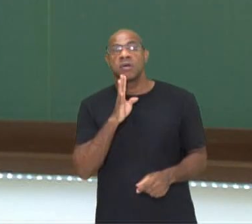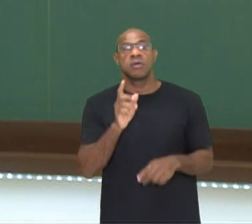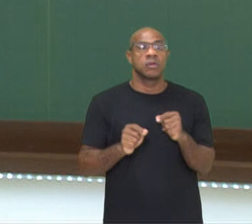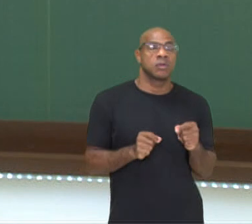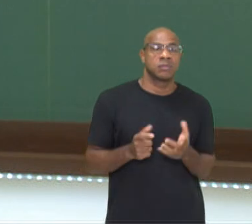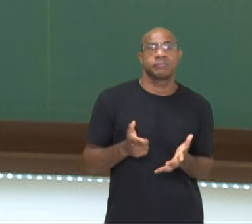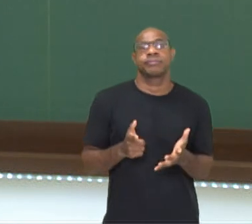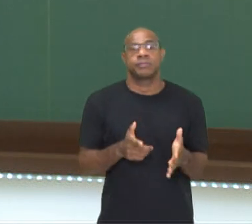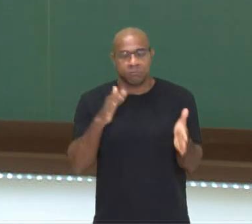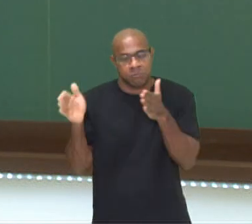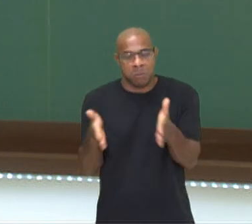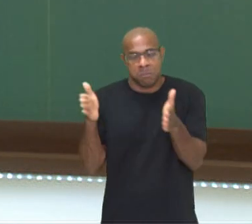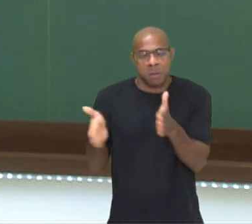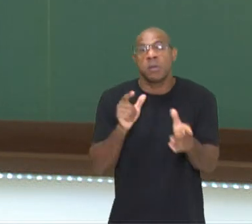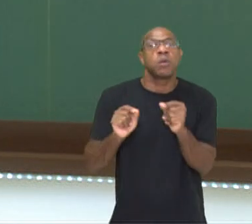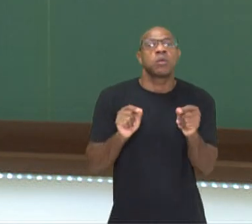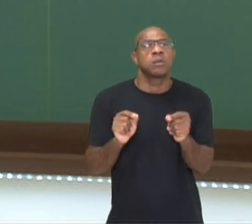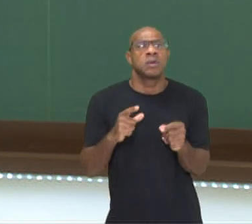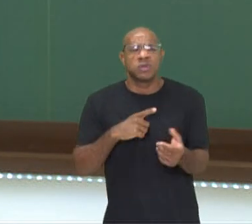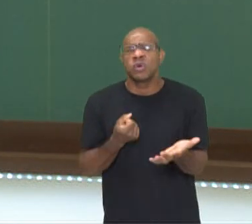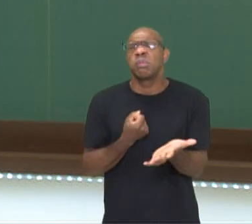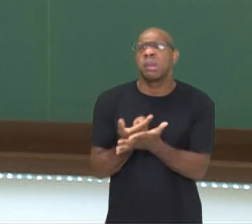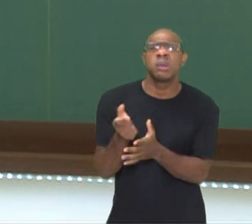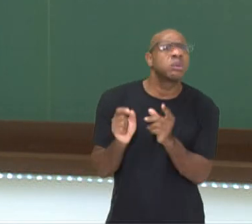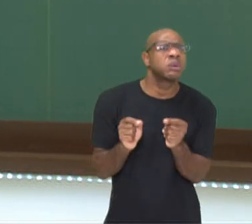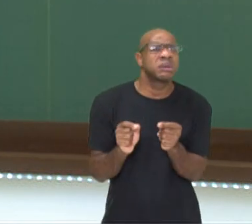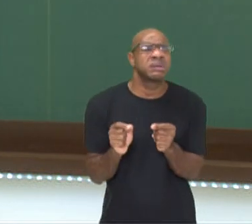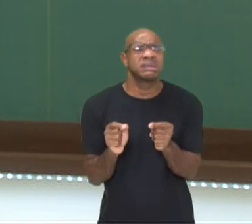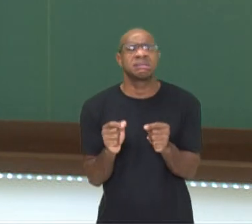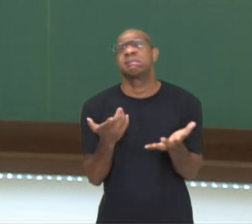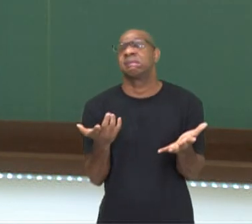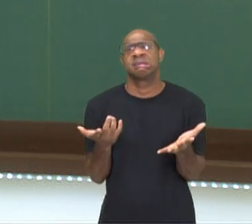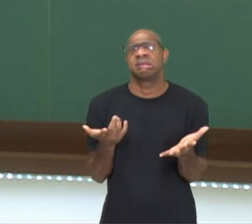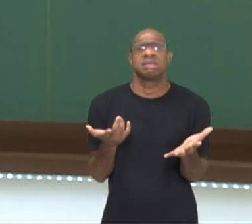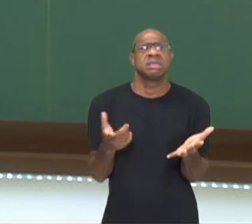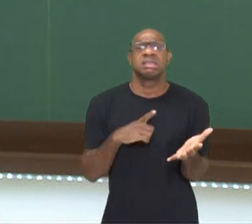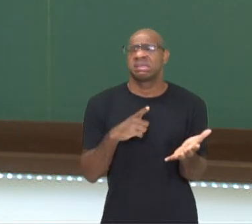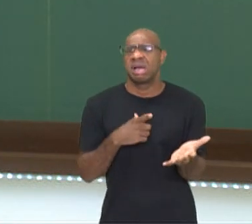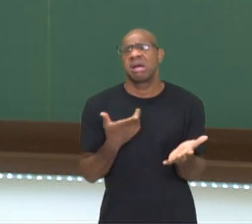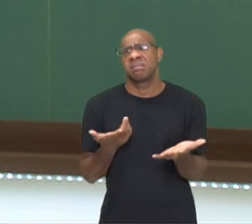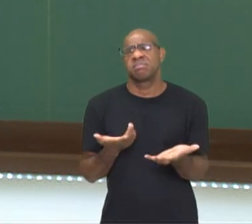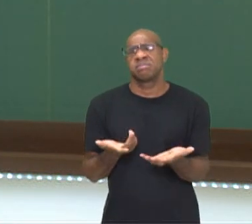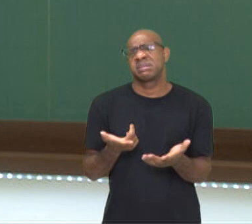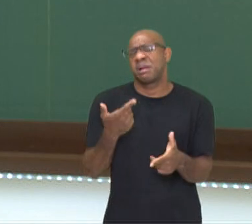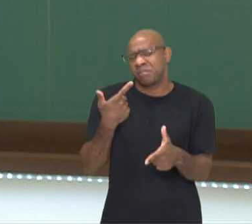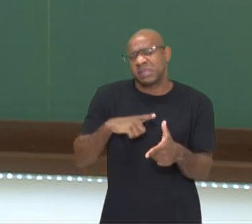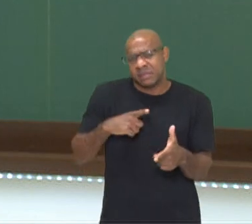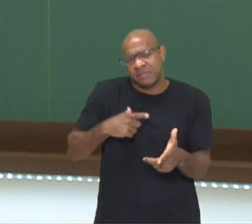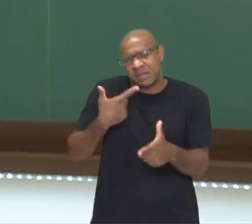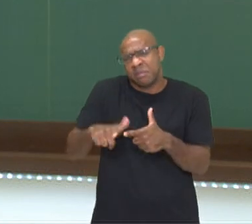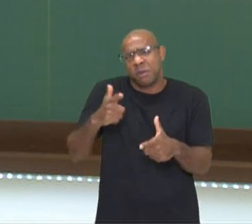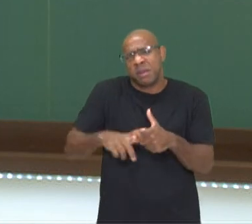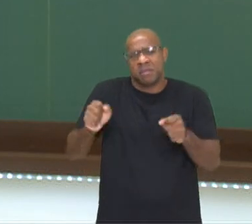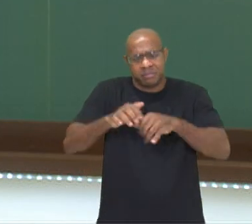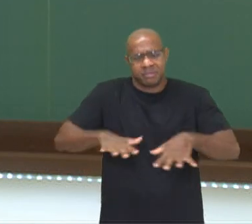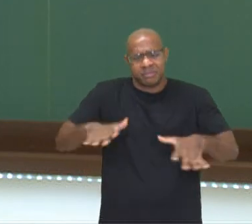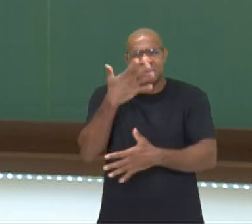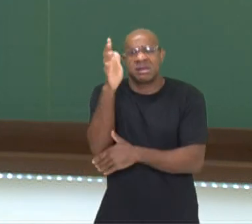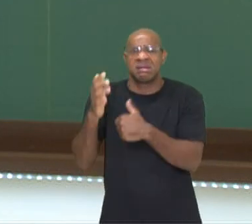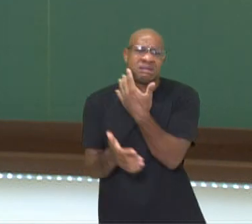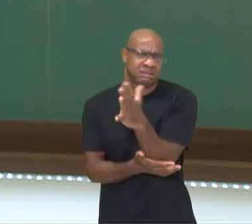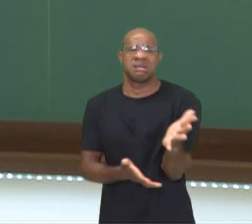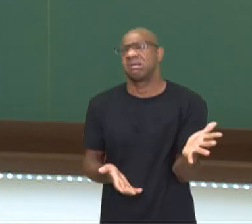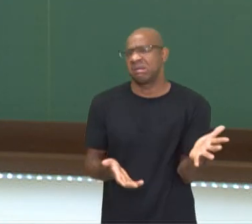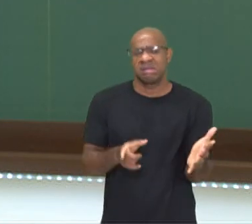de produção. Será que eu estou comprando alguma coisa que não está, que está prejudicando alguma parte da cadeia produtiva, está